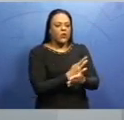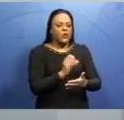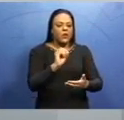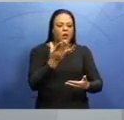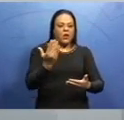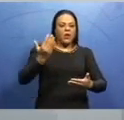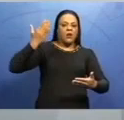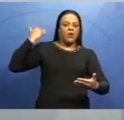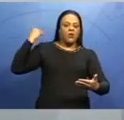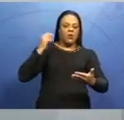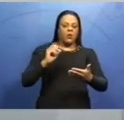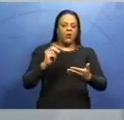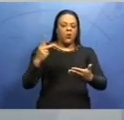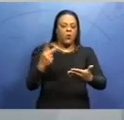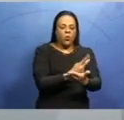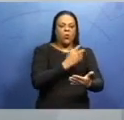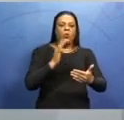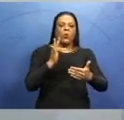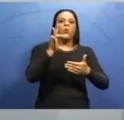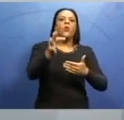vai acontecer?